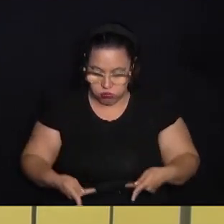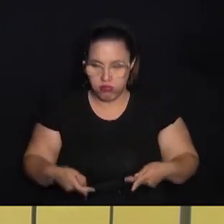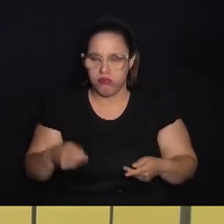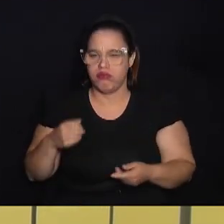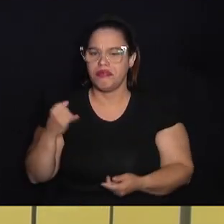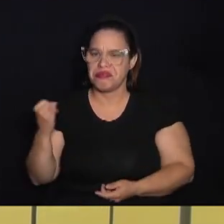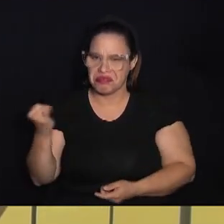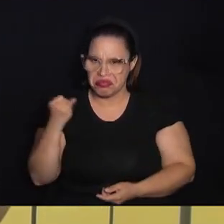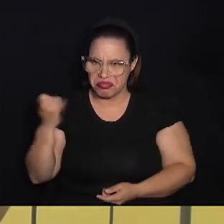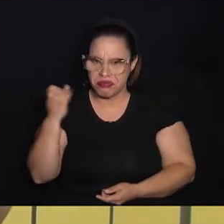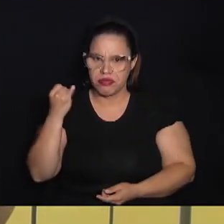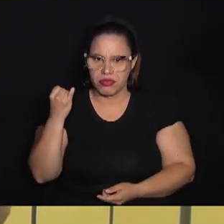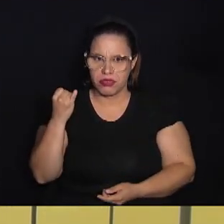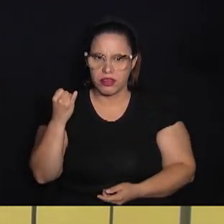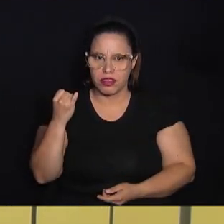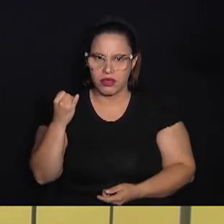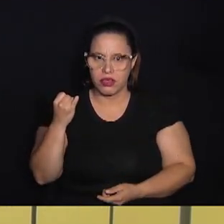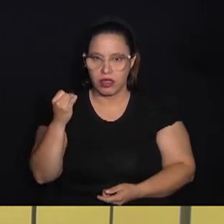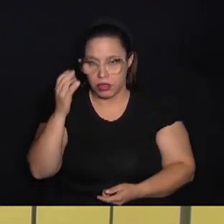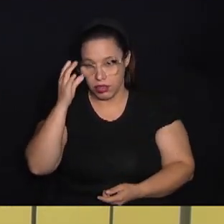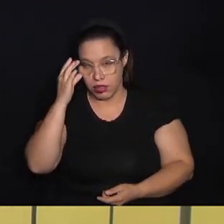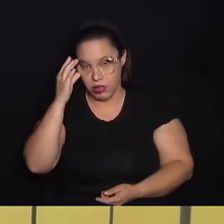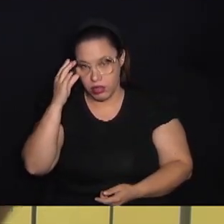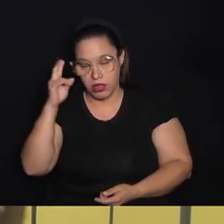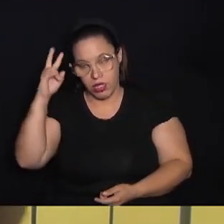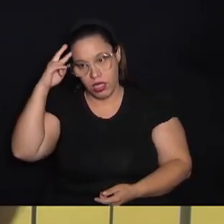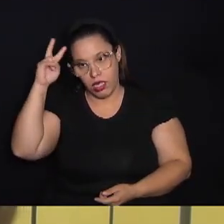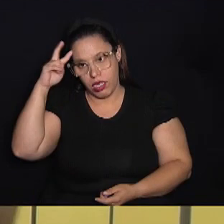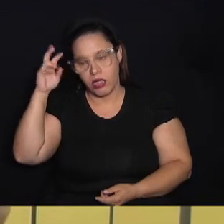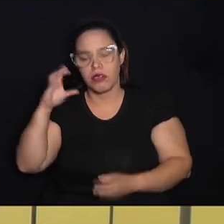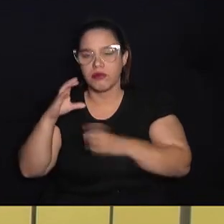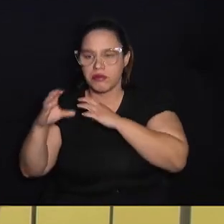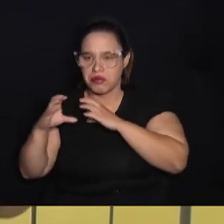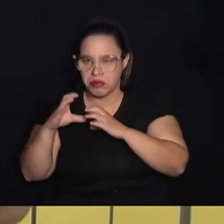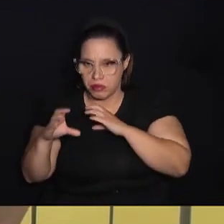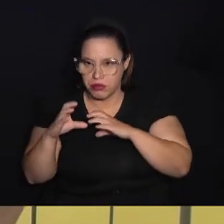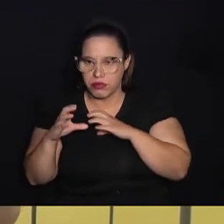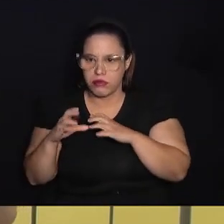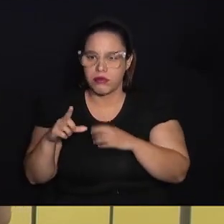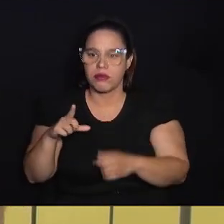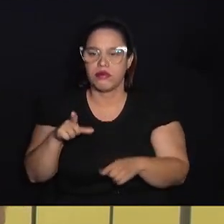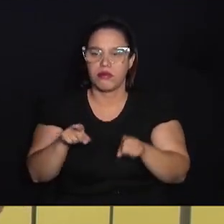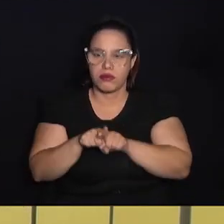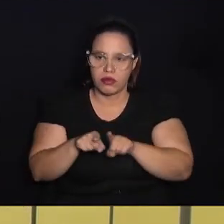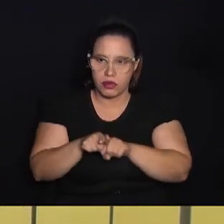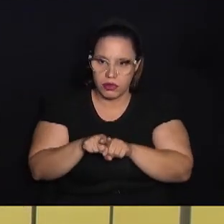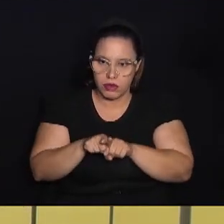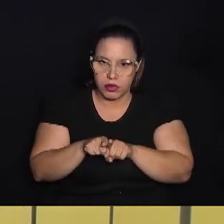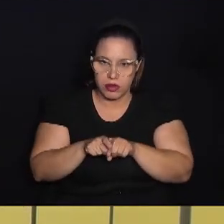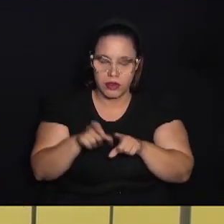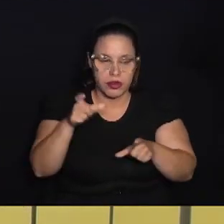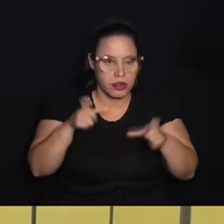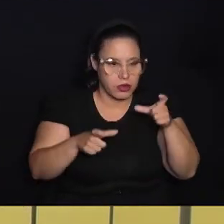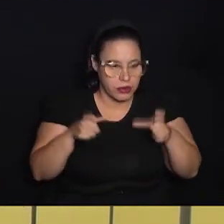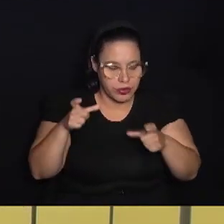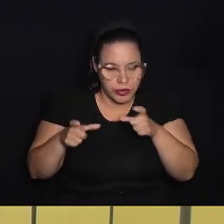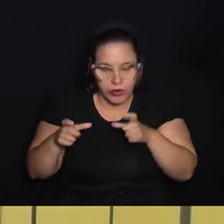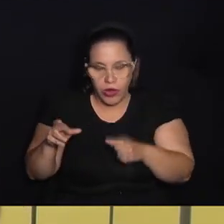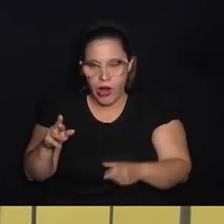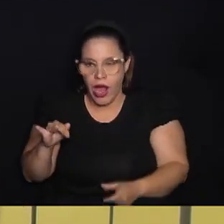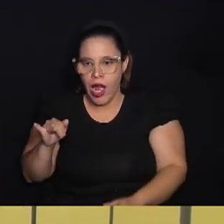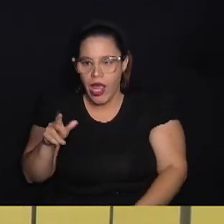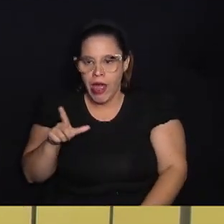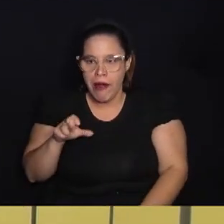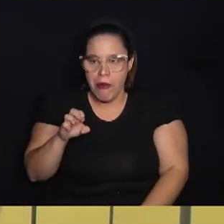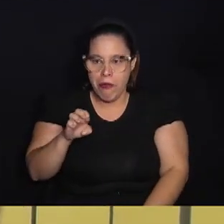cidades quem fala isso não sou eu é UNESCO Então as histórias que as pessoas contam também nessa também em domínios da oralidade